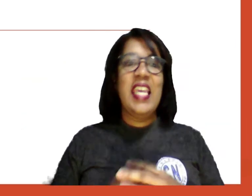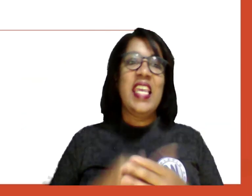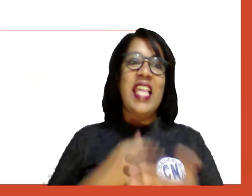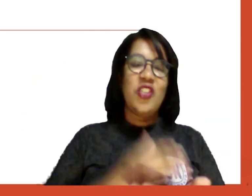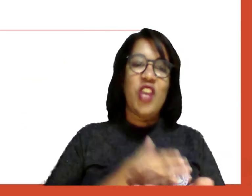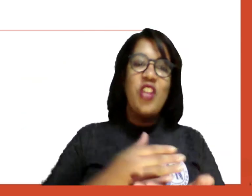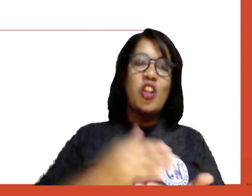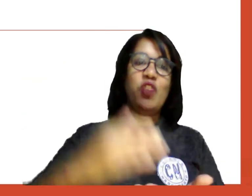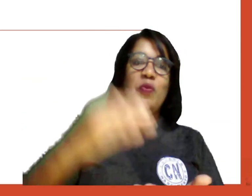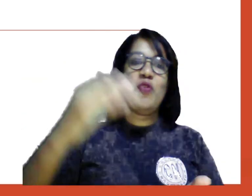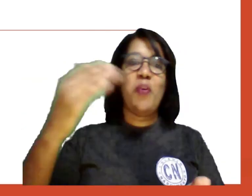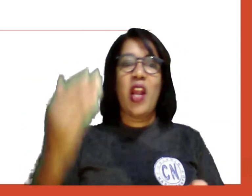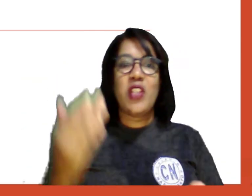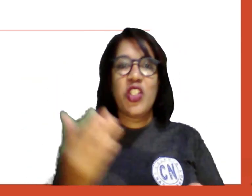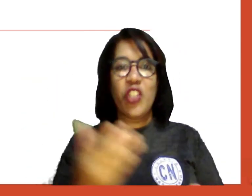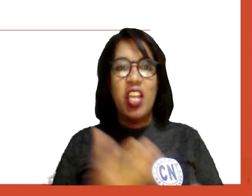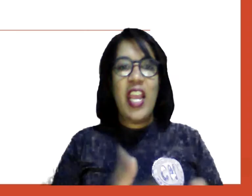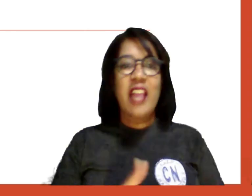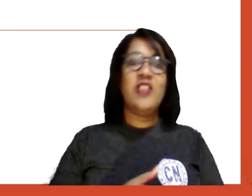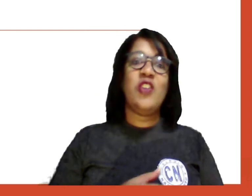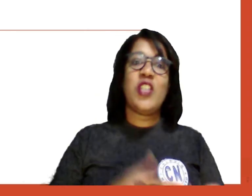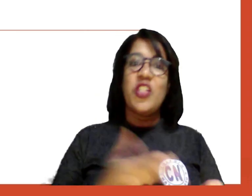né? E nesse jeito nós vamos formar